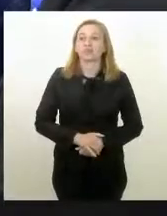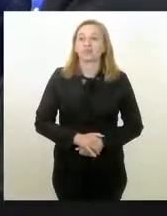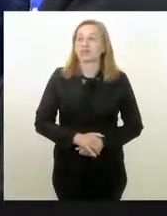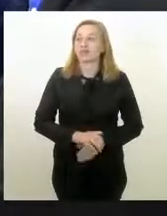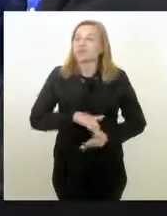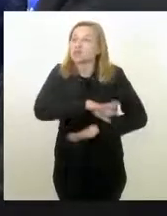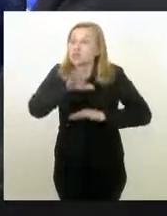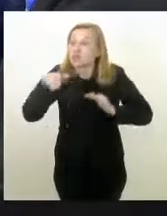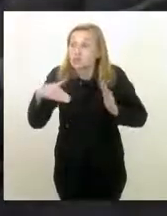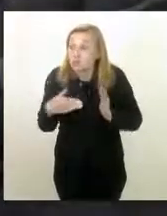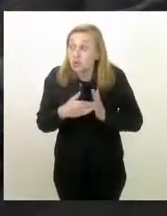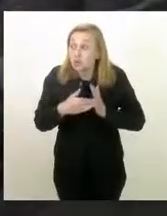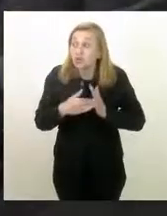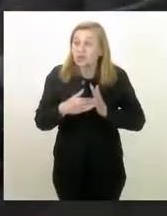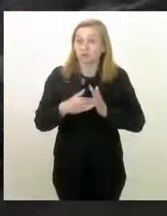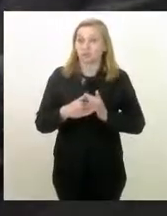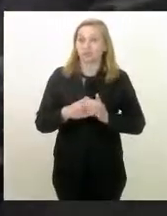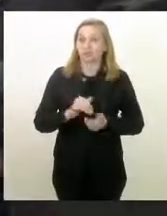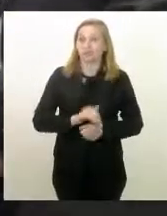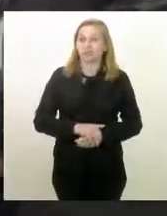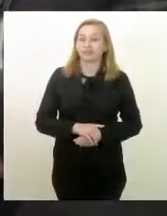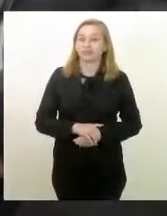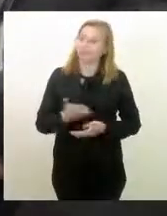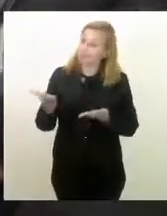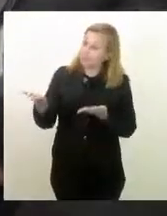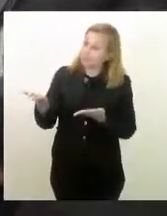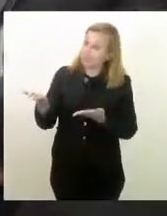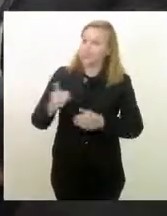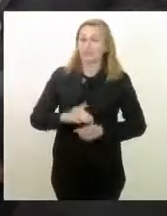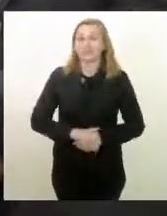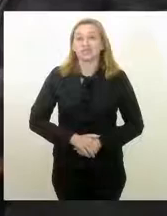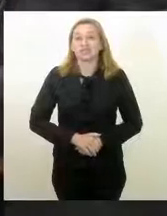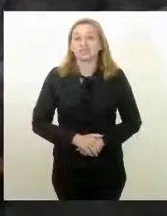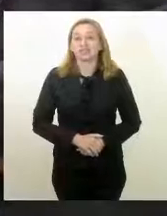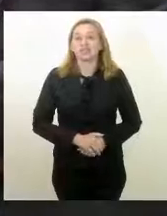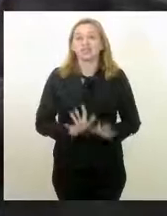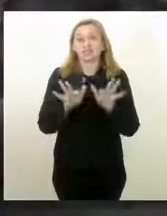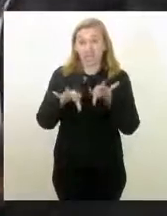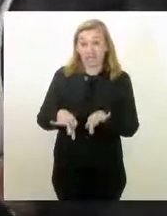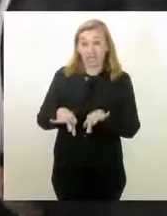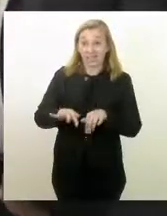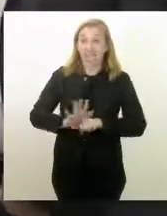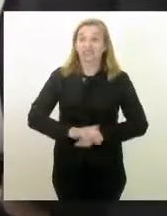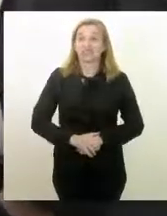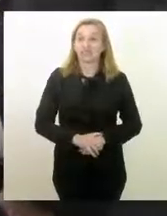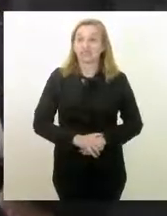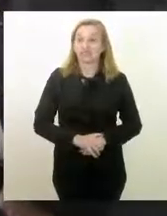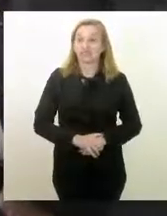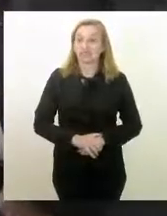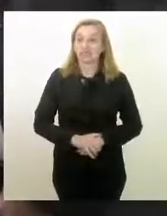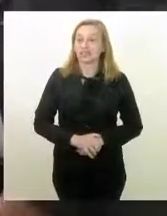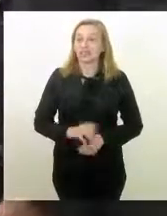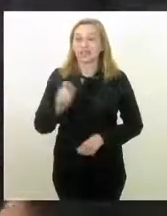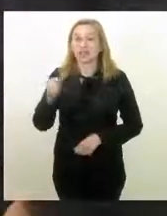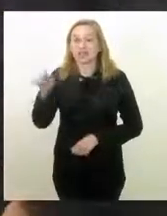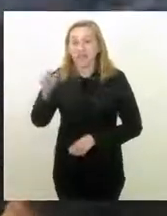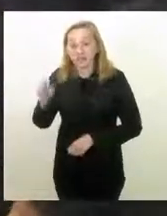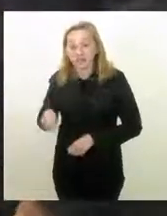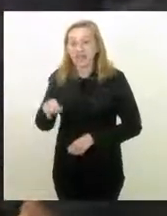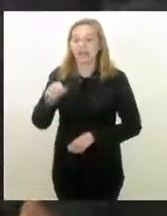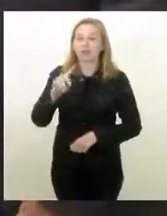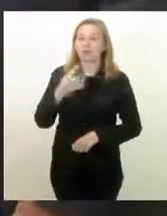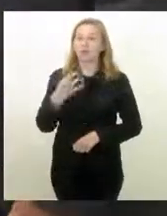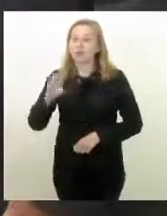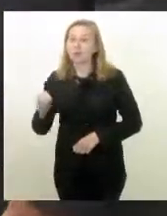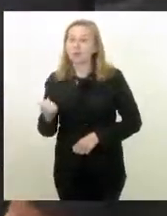de todos e todas. Por favor, vamos aqui encerrar. Por favor, Andréia, Bruno.